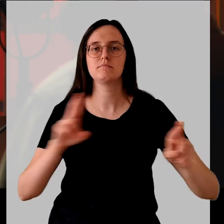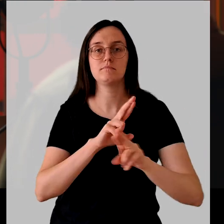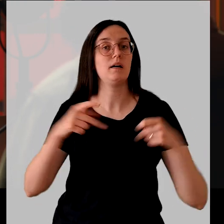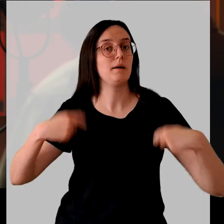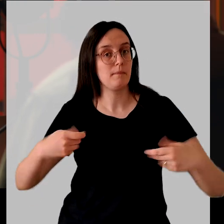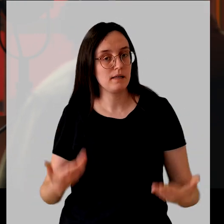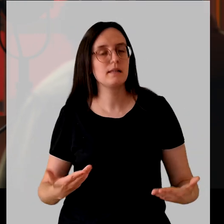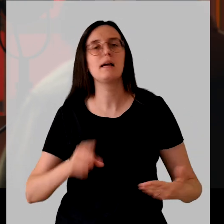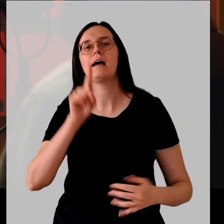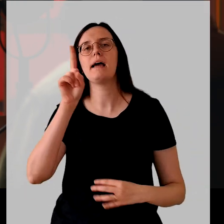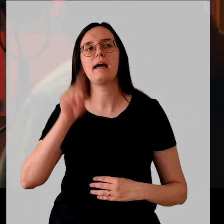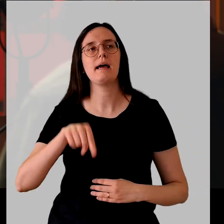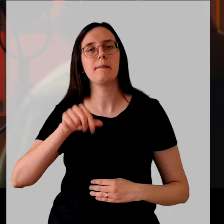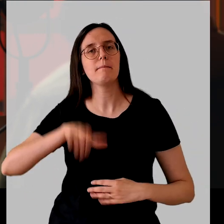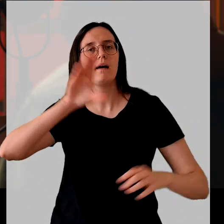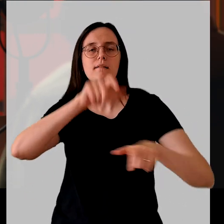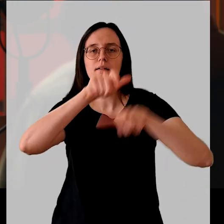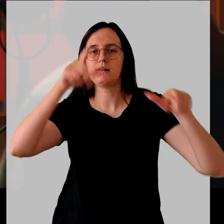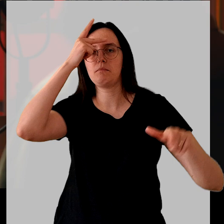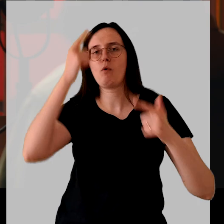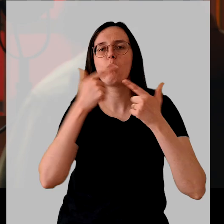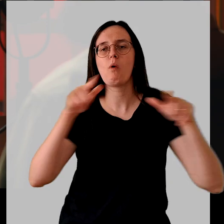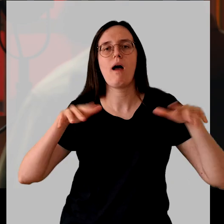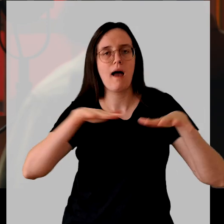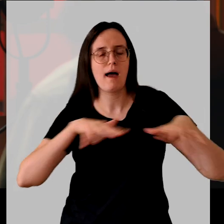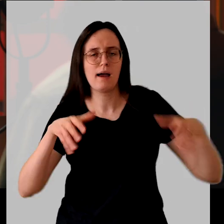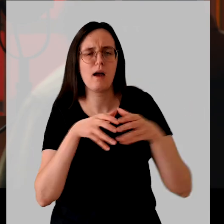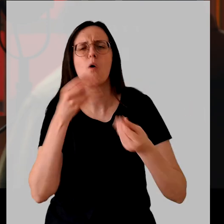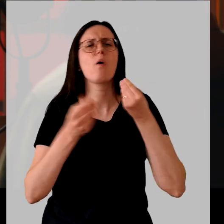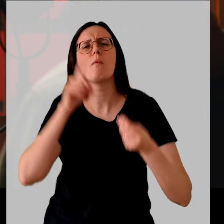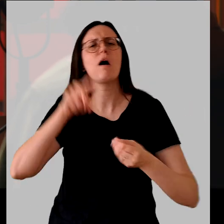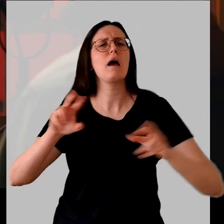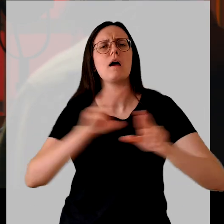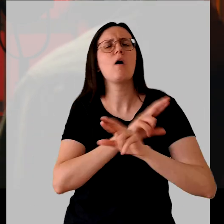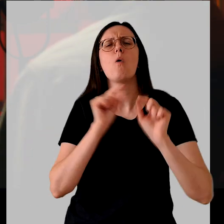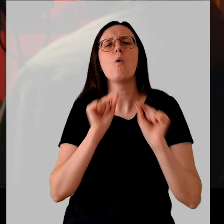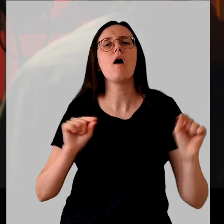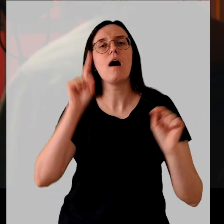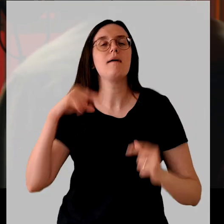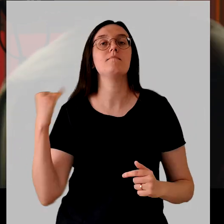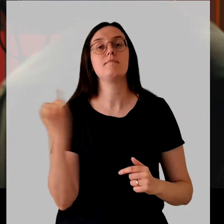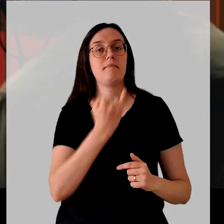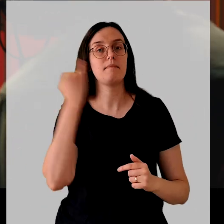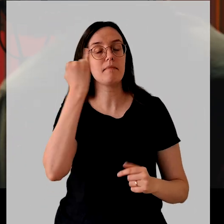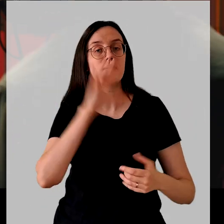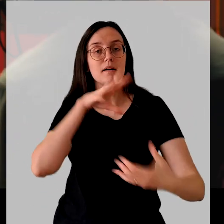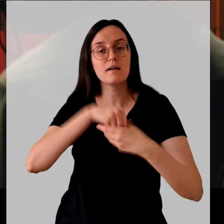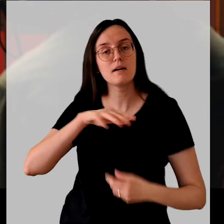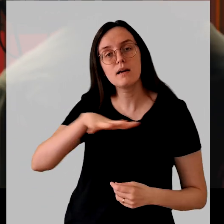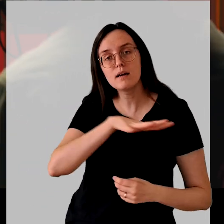um relacionamento, né, com mais pessoas de outros setores da equipe. Como que é esse relacionamento? O que é